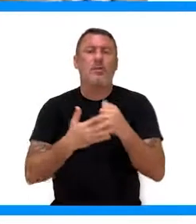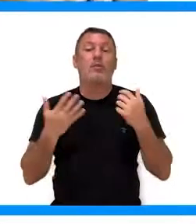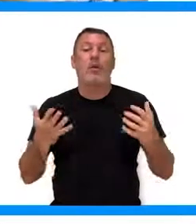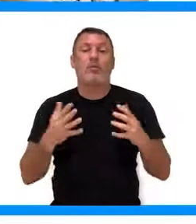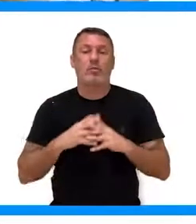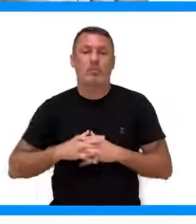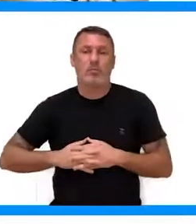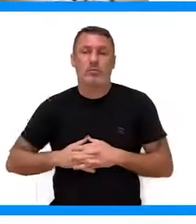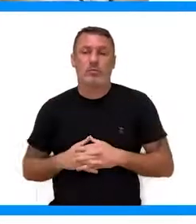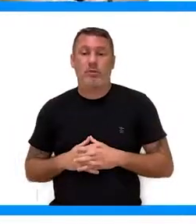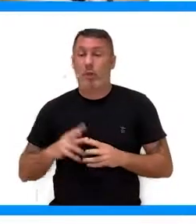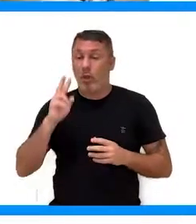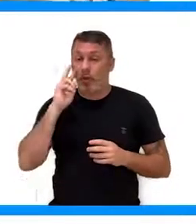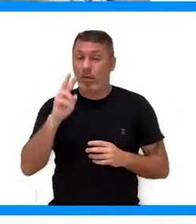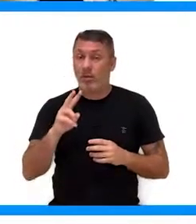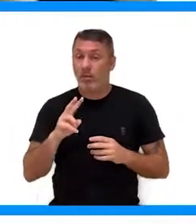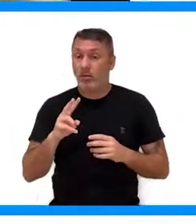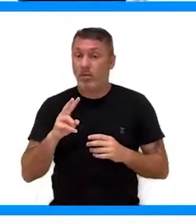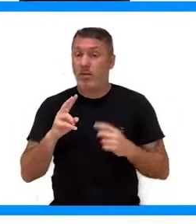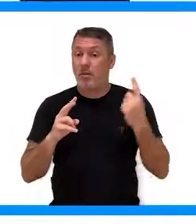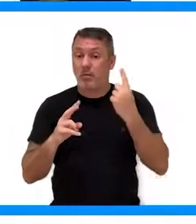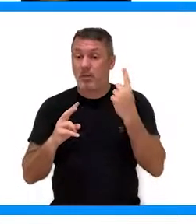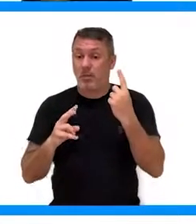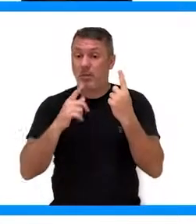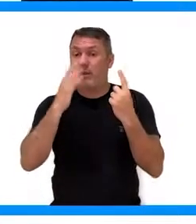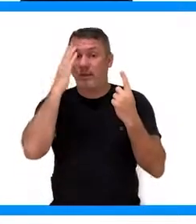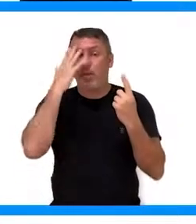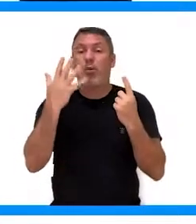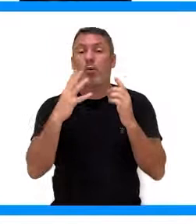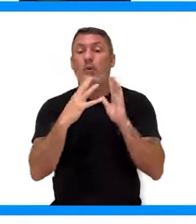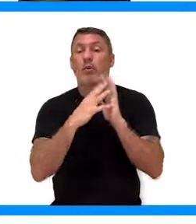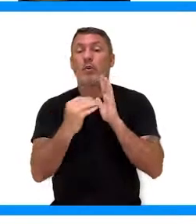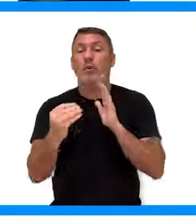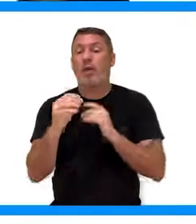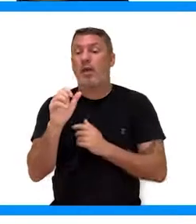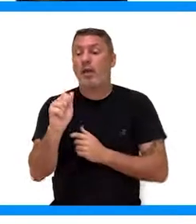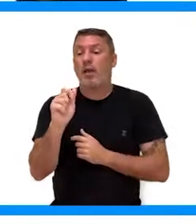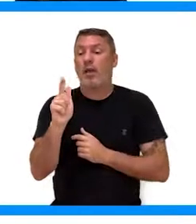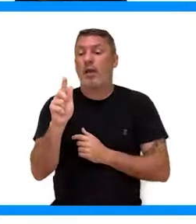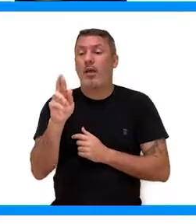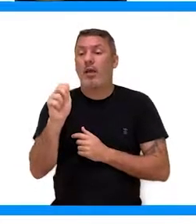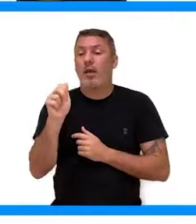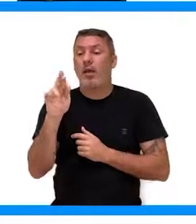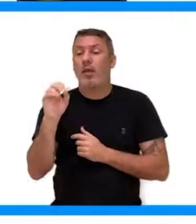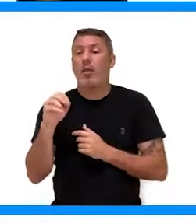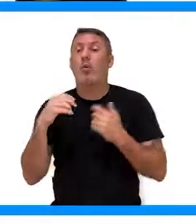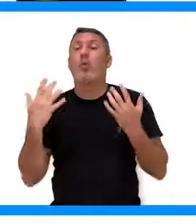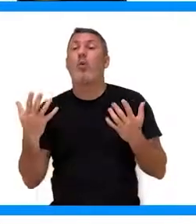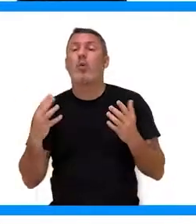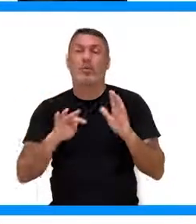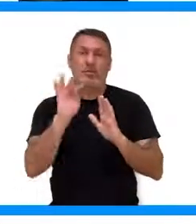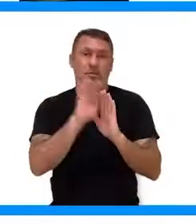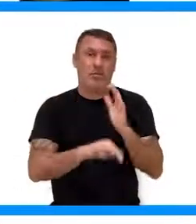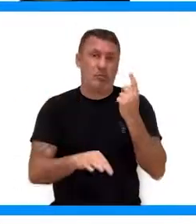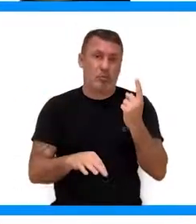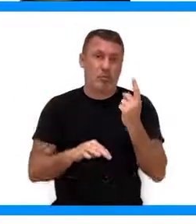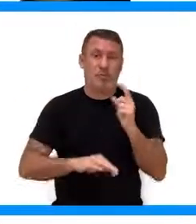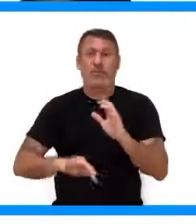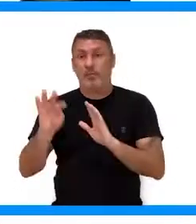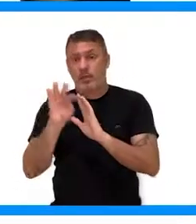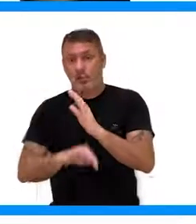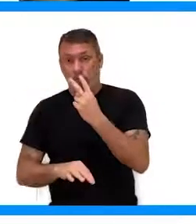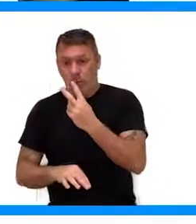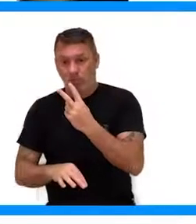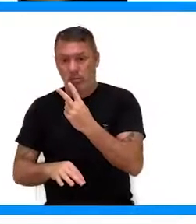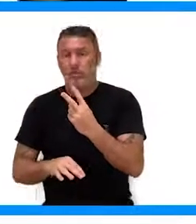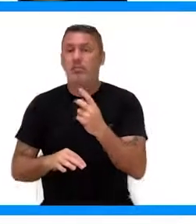agrários baseados respectivamente no... Preste atenção. Então, primeiro a gente tem que indicar o modelo agrário, texto 1, e depois o modelo agrário do